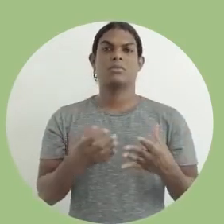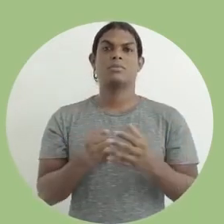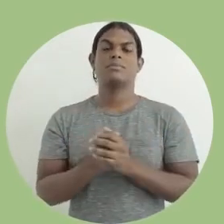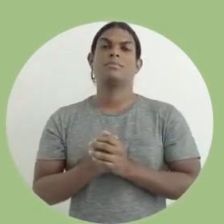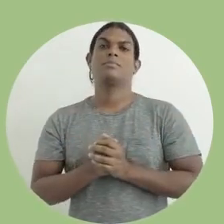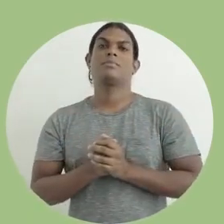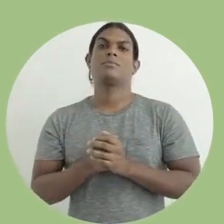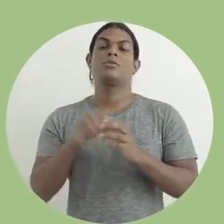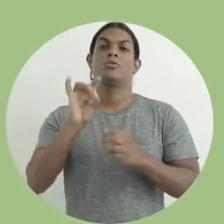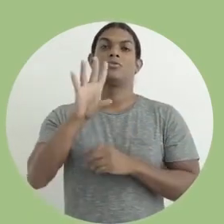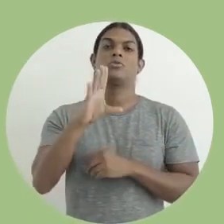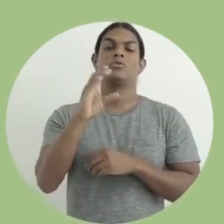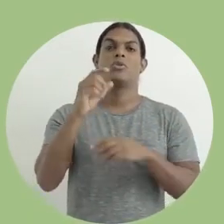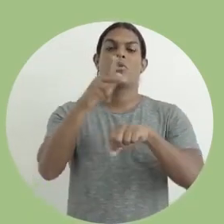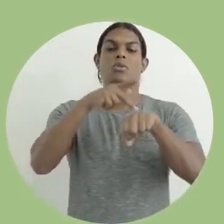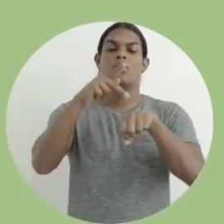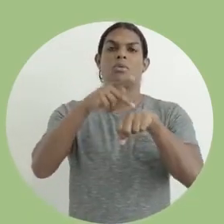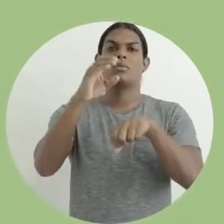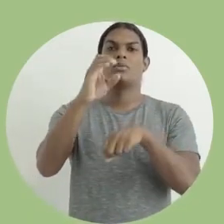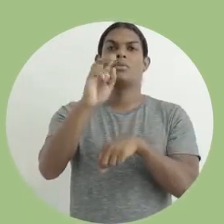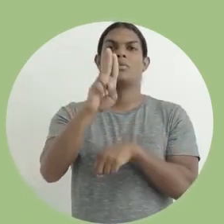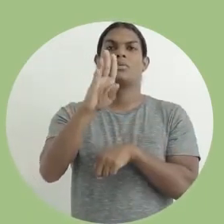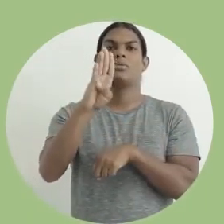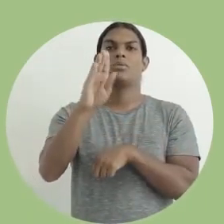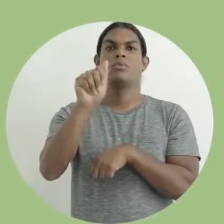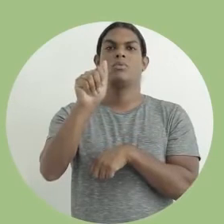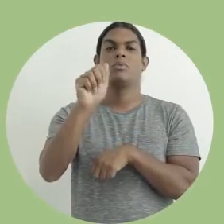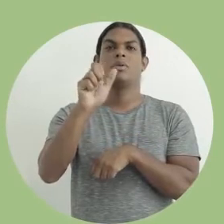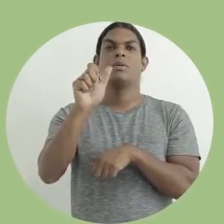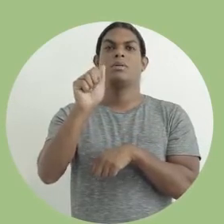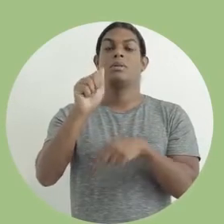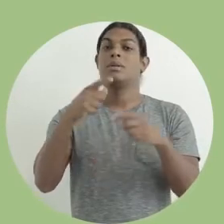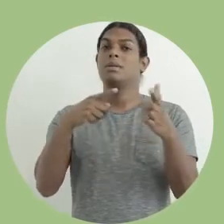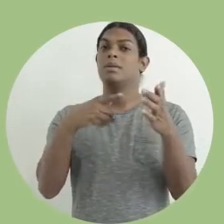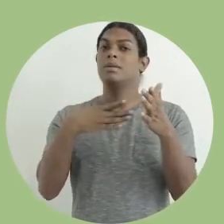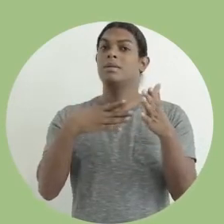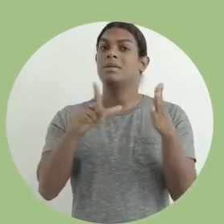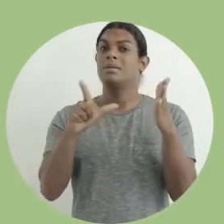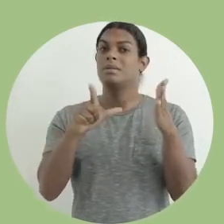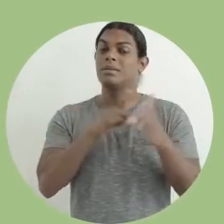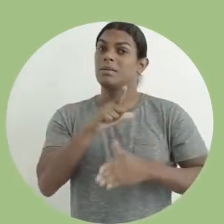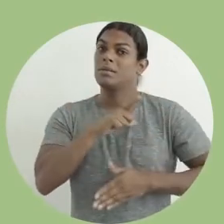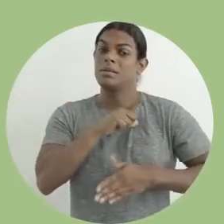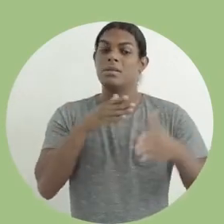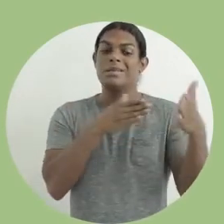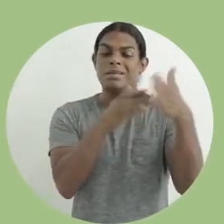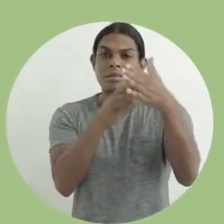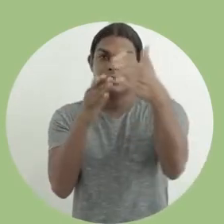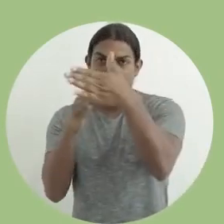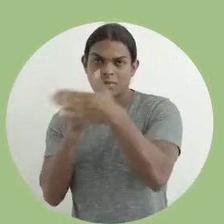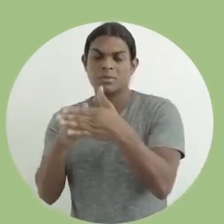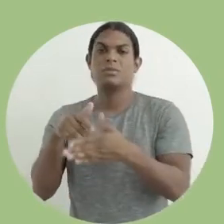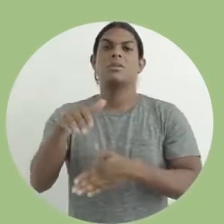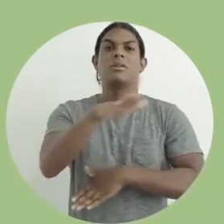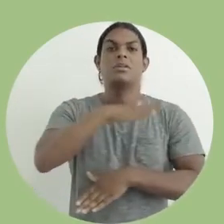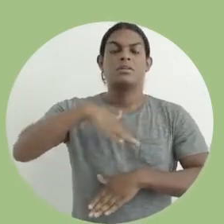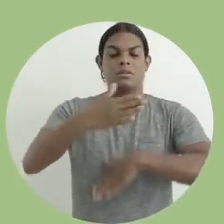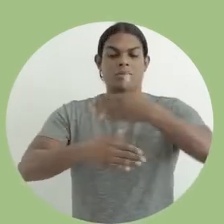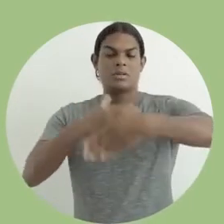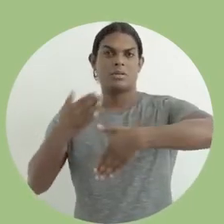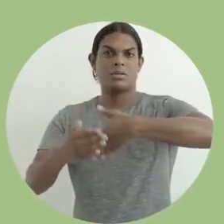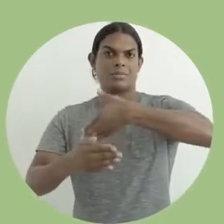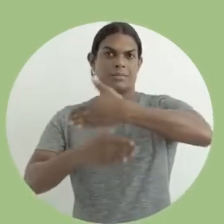uma área de livre comércio. Esse bloco entraria em vigor em 2005, Porém, vários